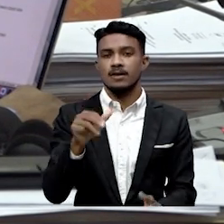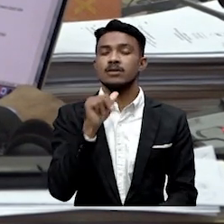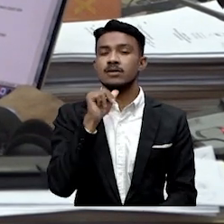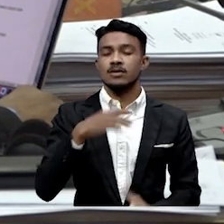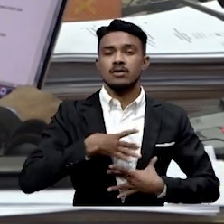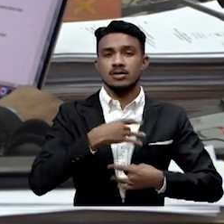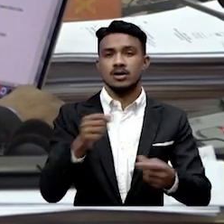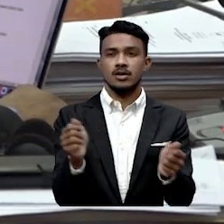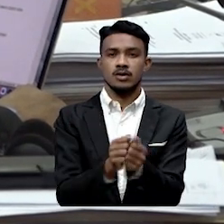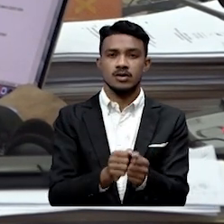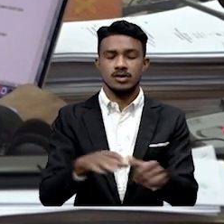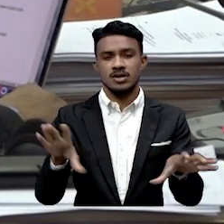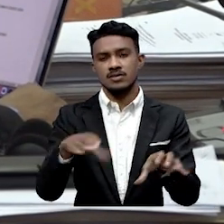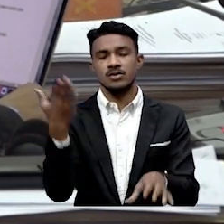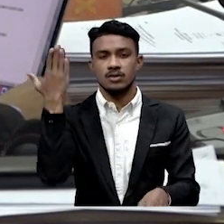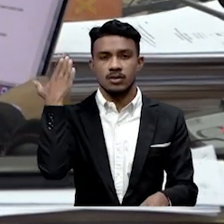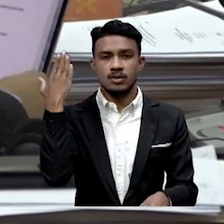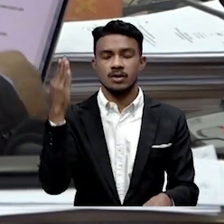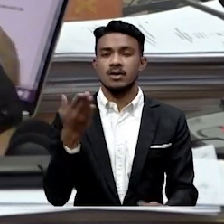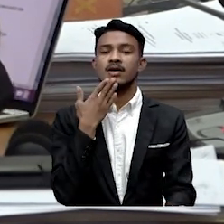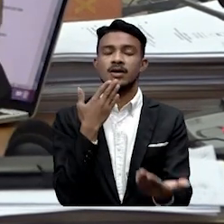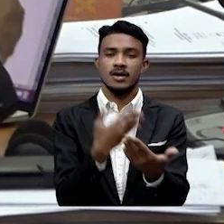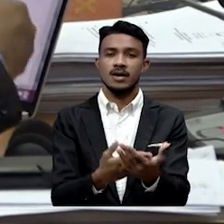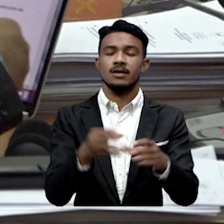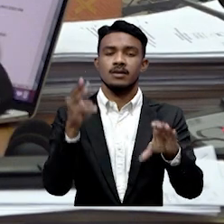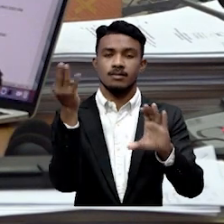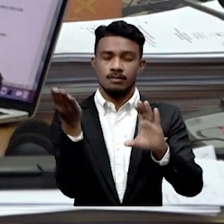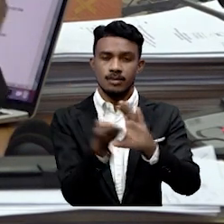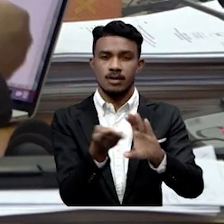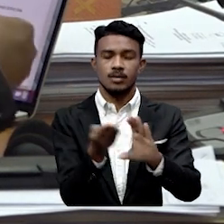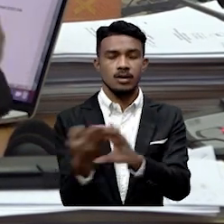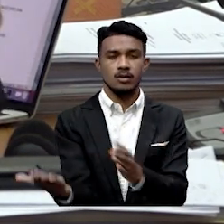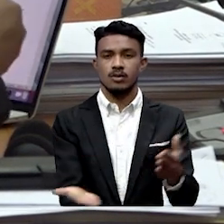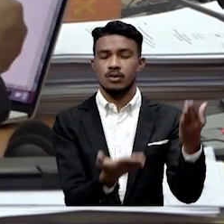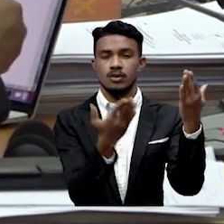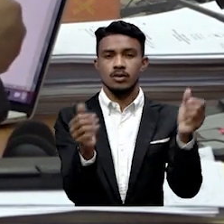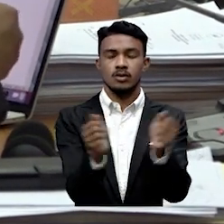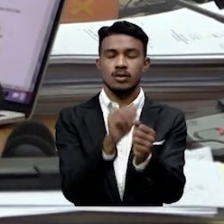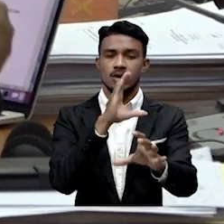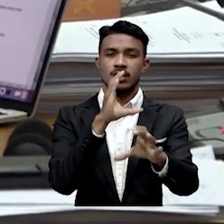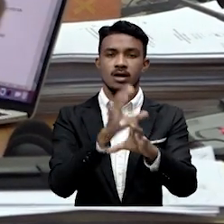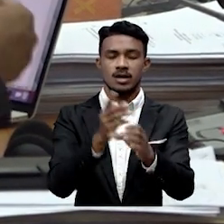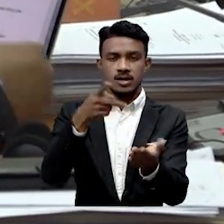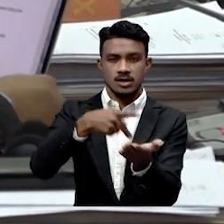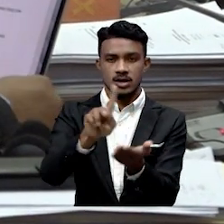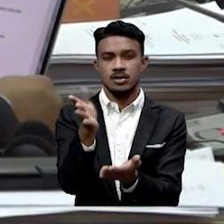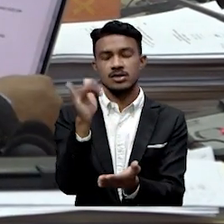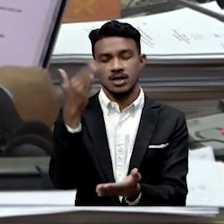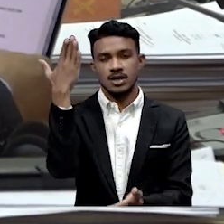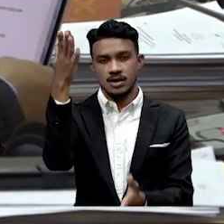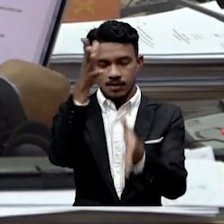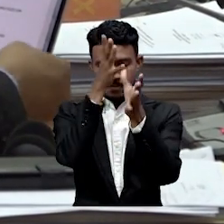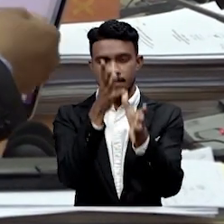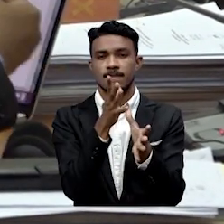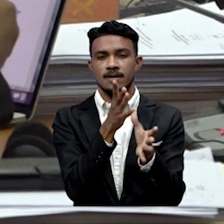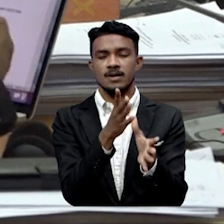kliu banku maklori kareta lori baselu iteni dozu sira ya sirne fating ya suku tuir sira baselu hina ba. Do